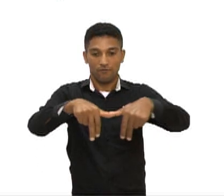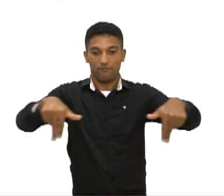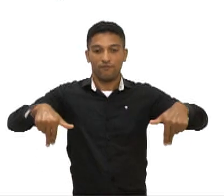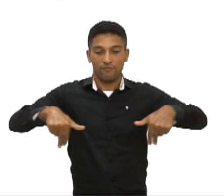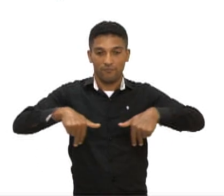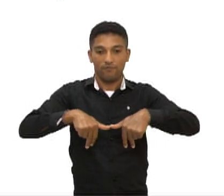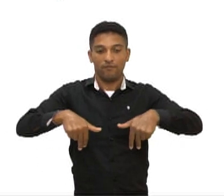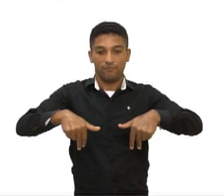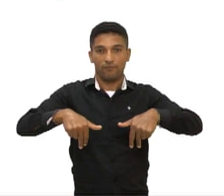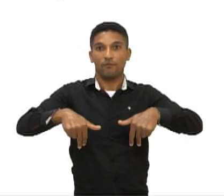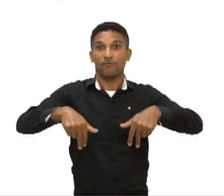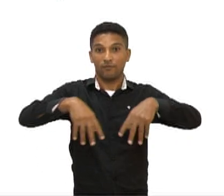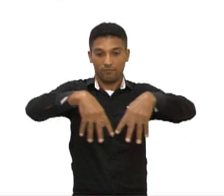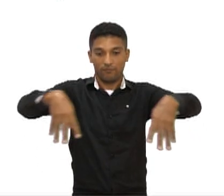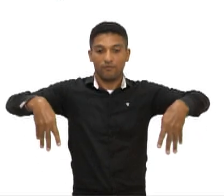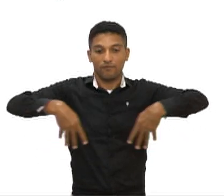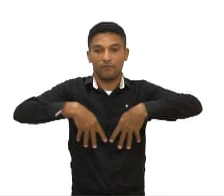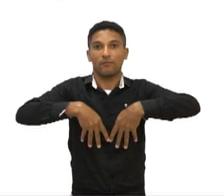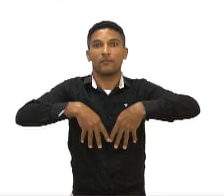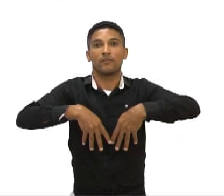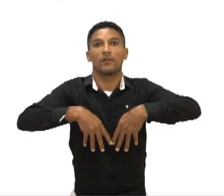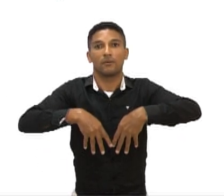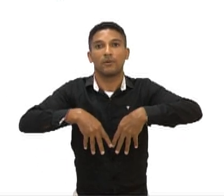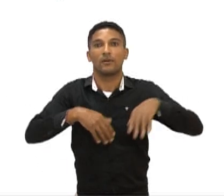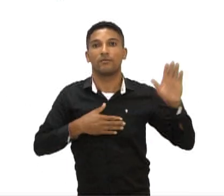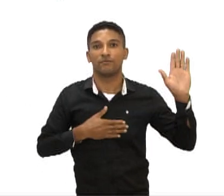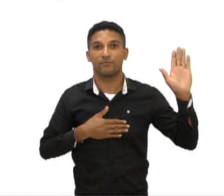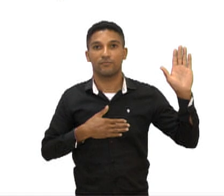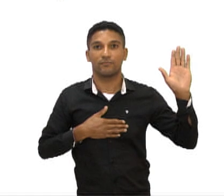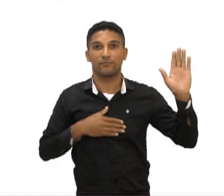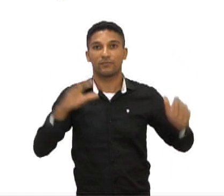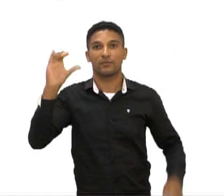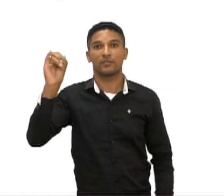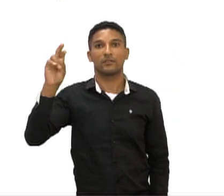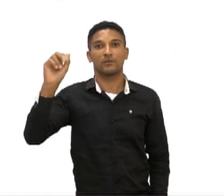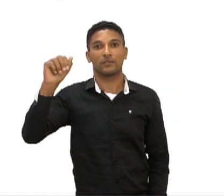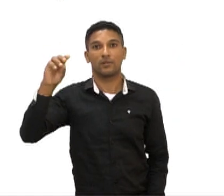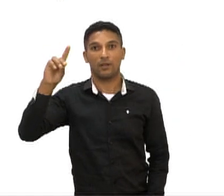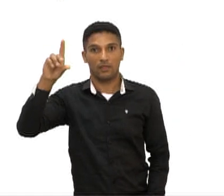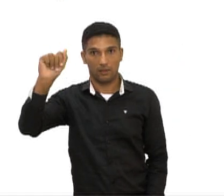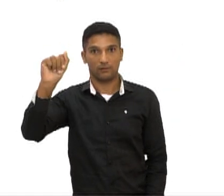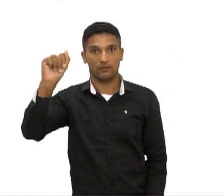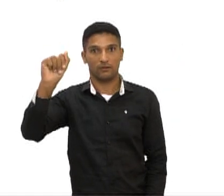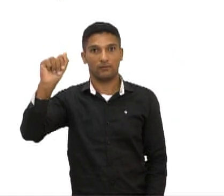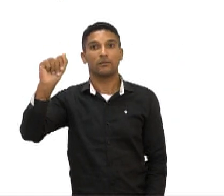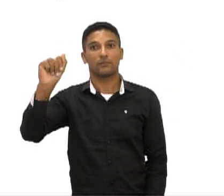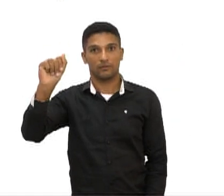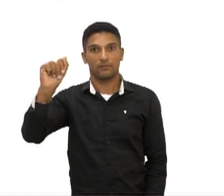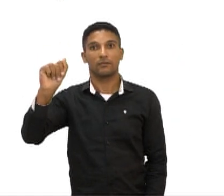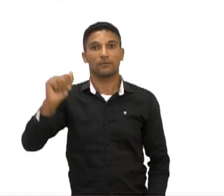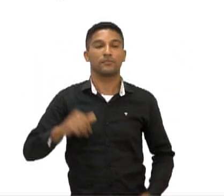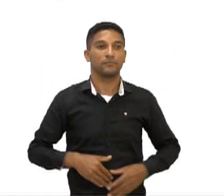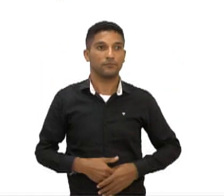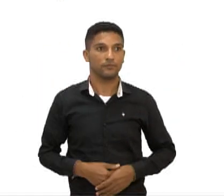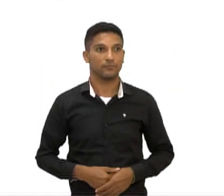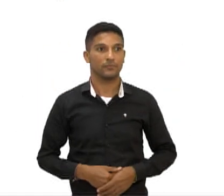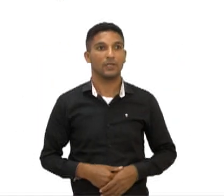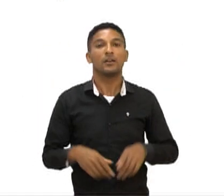tanto a música quanto a dança e é parte do nosso patrimônio cultural. Vimos também